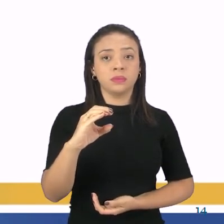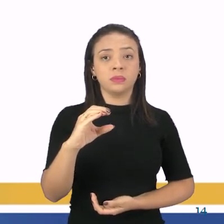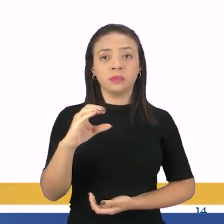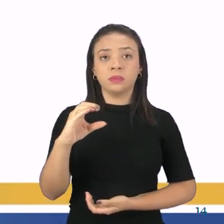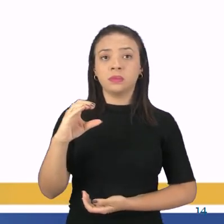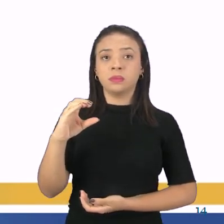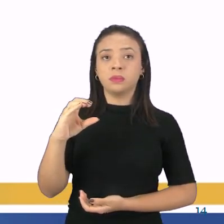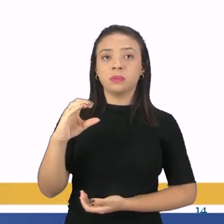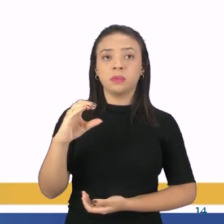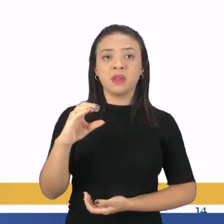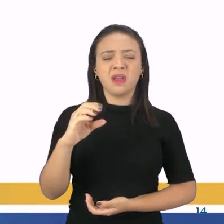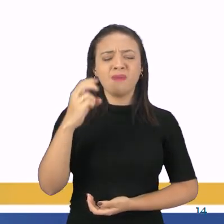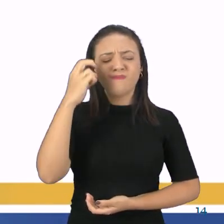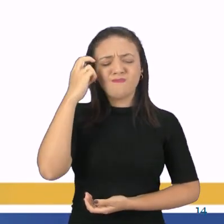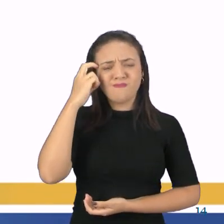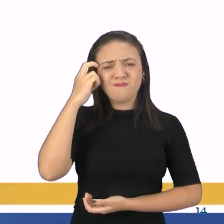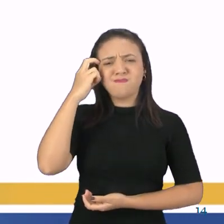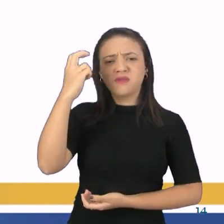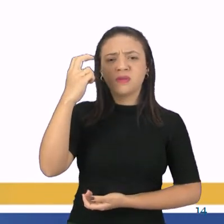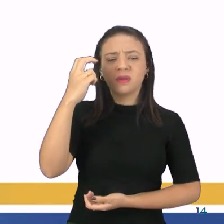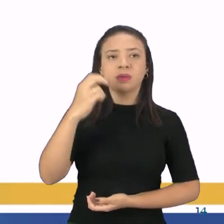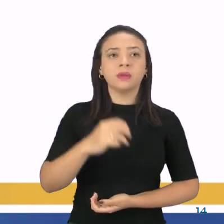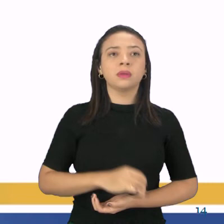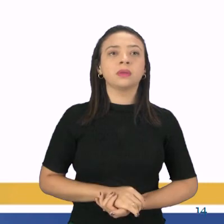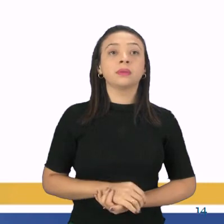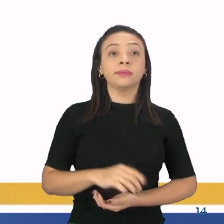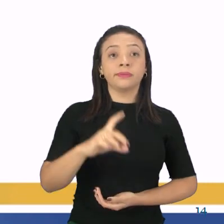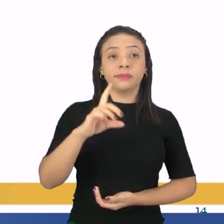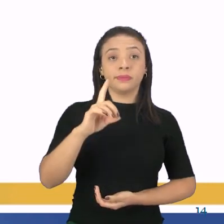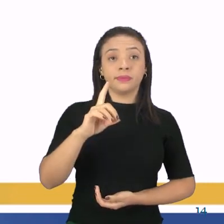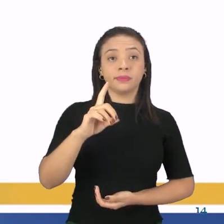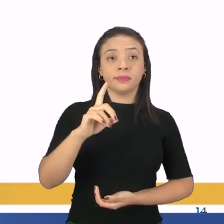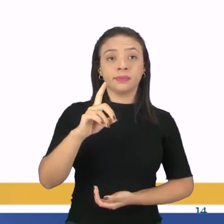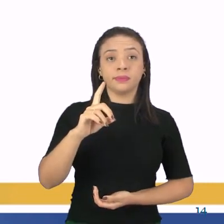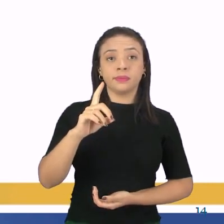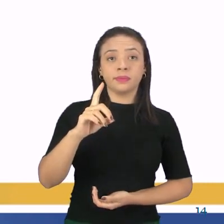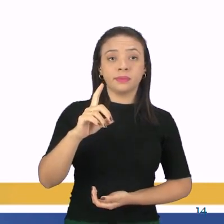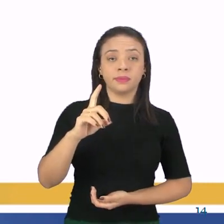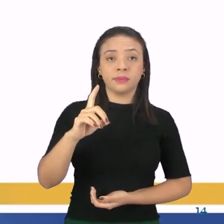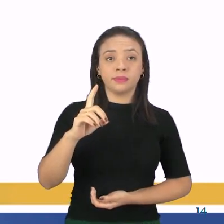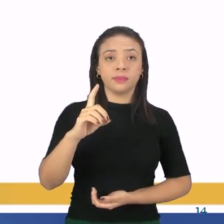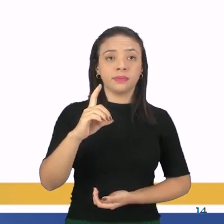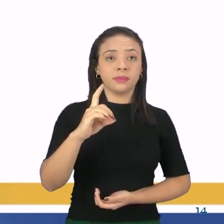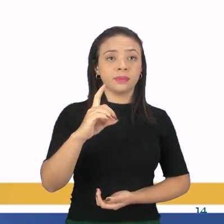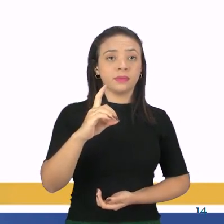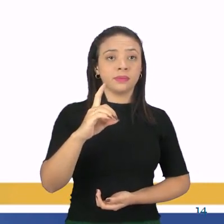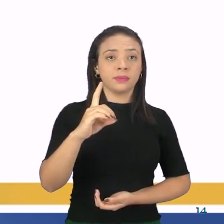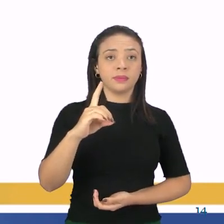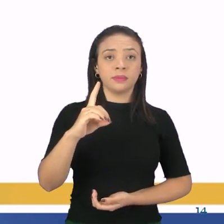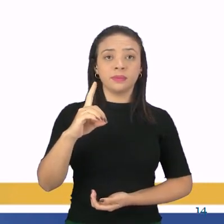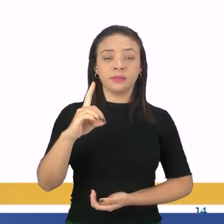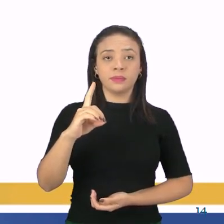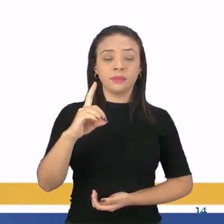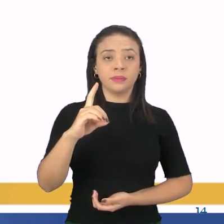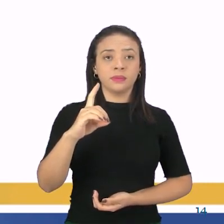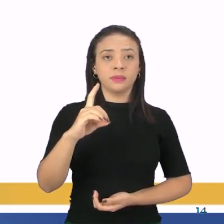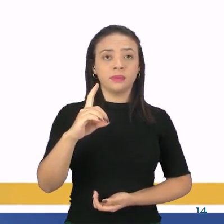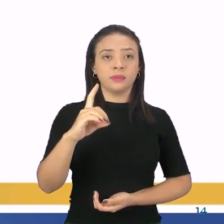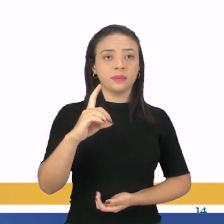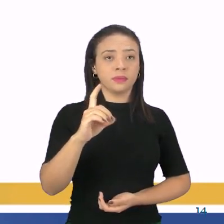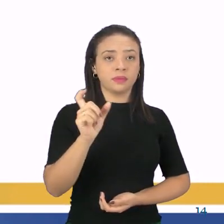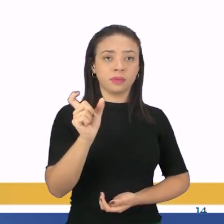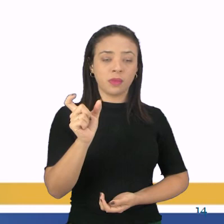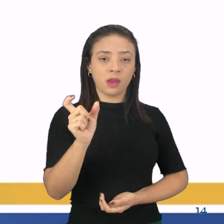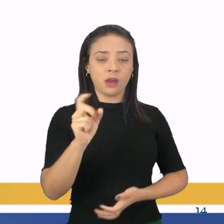Very intelligent, muito inteligente. E na letra D, Anna and I am cousins.